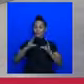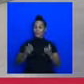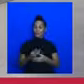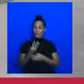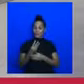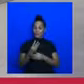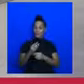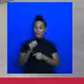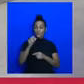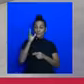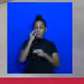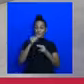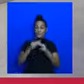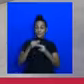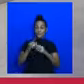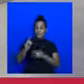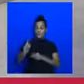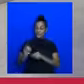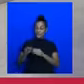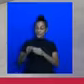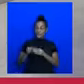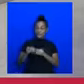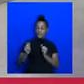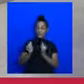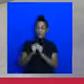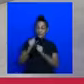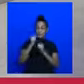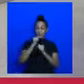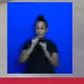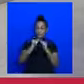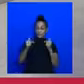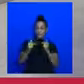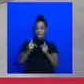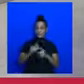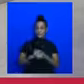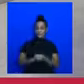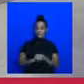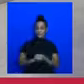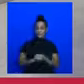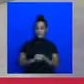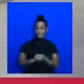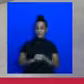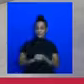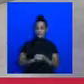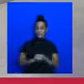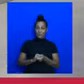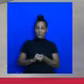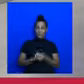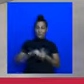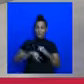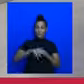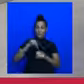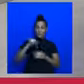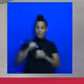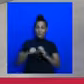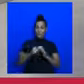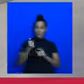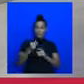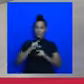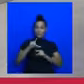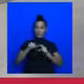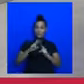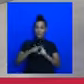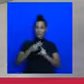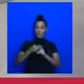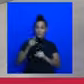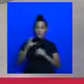3. Diogo, nosso colega da Caixa, por favor. Mariana, nossa garota da sorte. Por gentileza. As dezenas sorteadas no primeiro sorteio